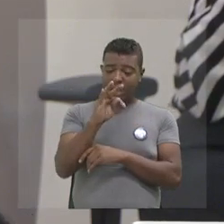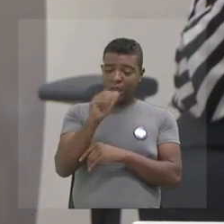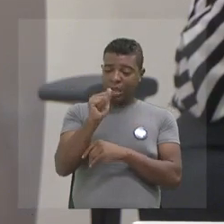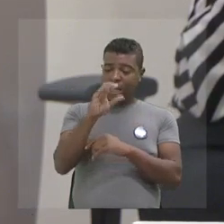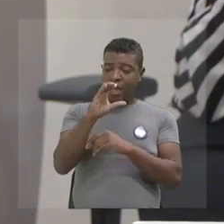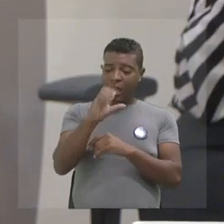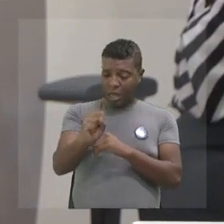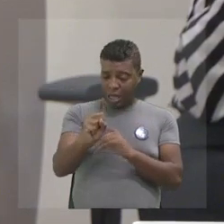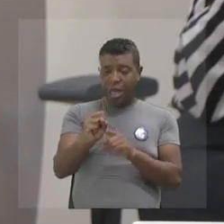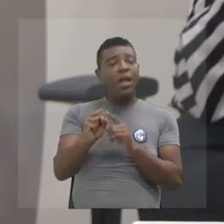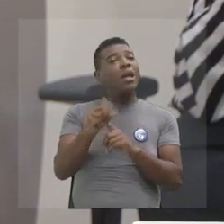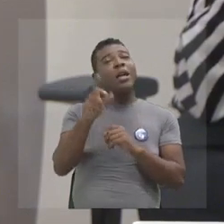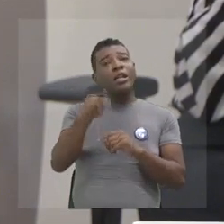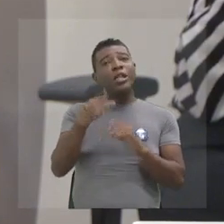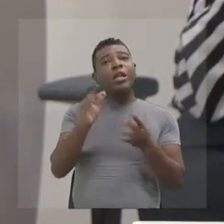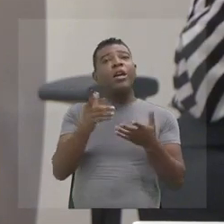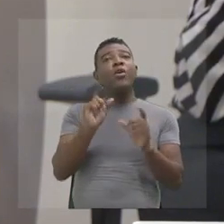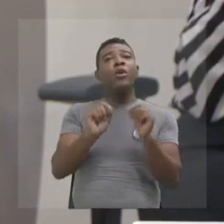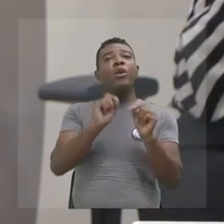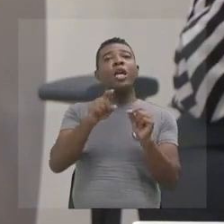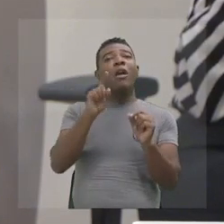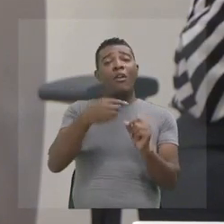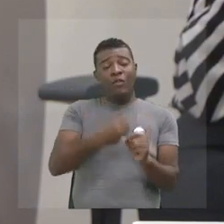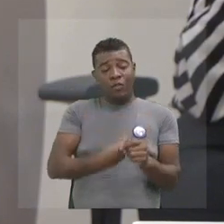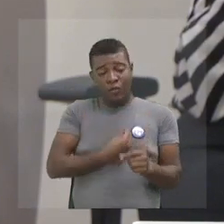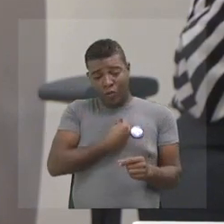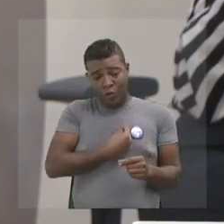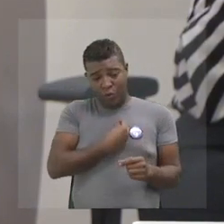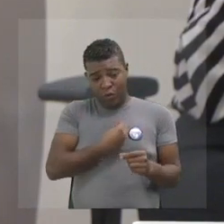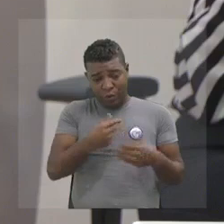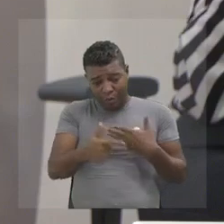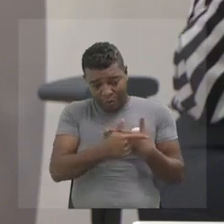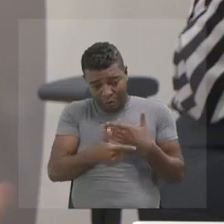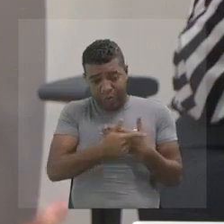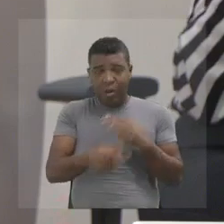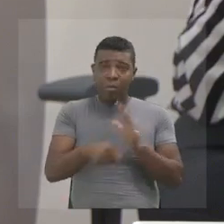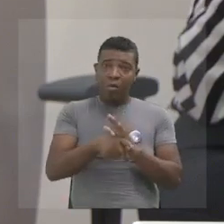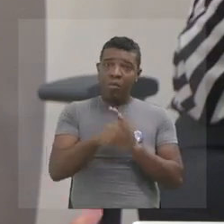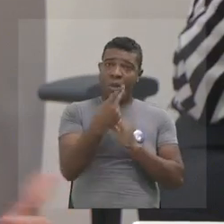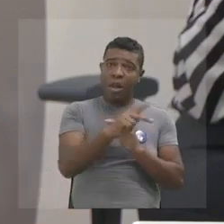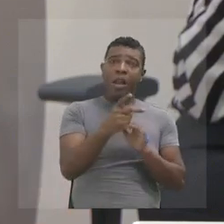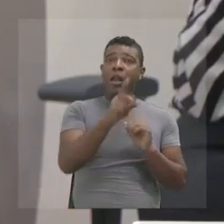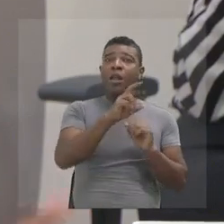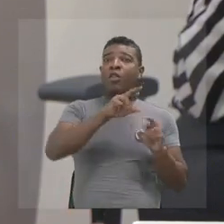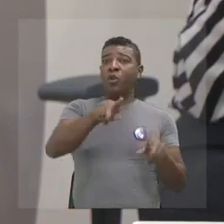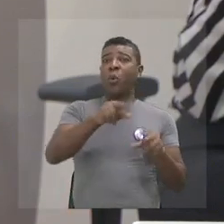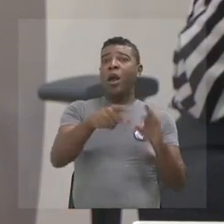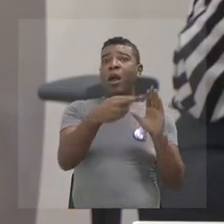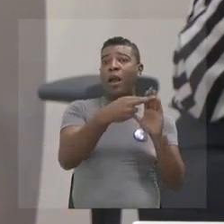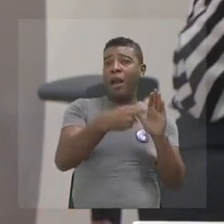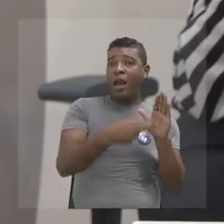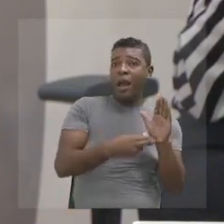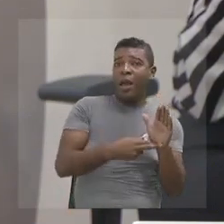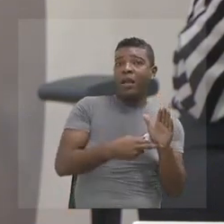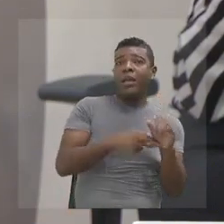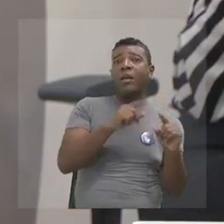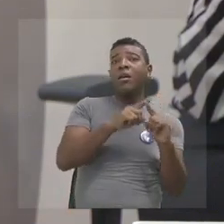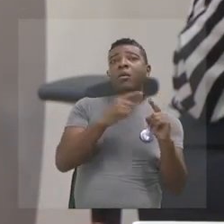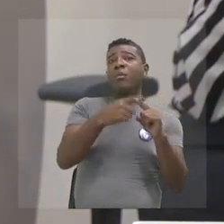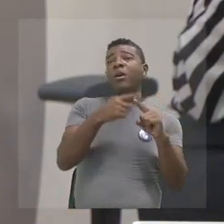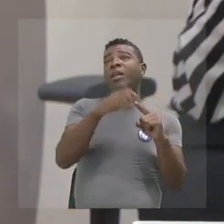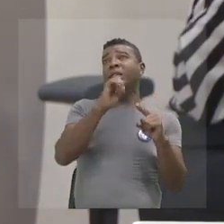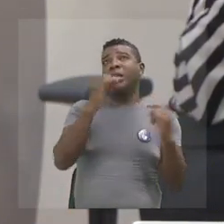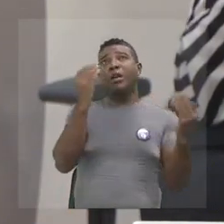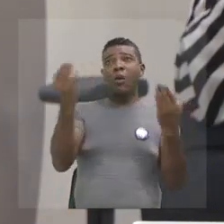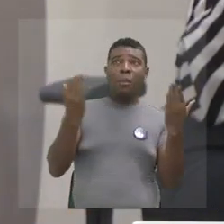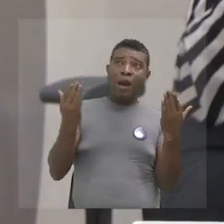função que ele tem né que não seja uma regra seja de fato uma exceção nunca foi uma regra porque se a gente comparar mas a gente tem feito